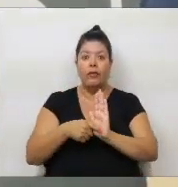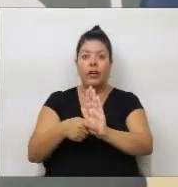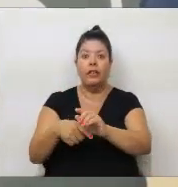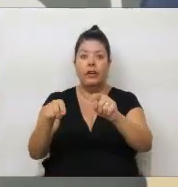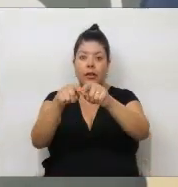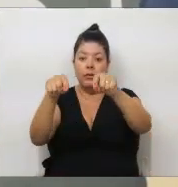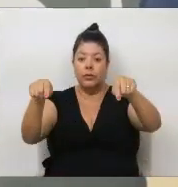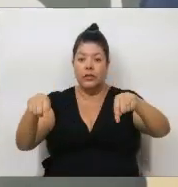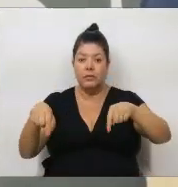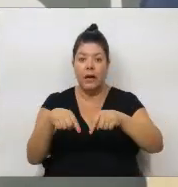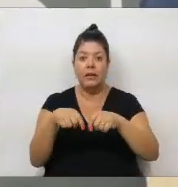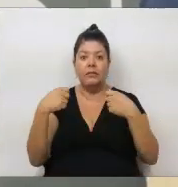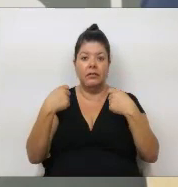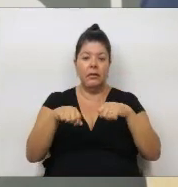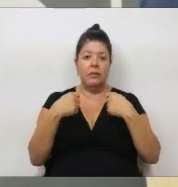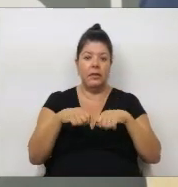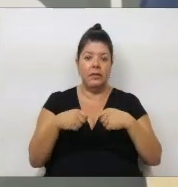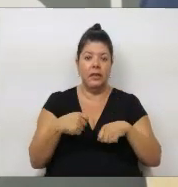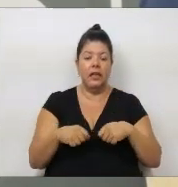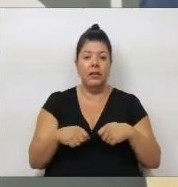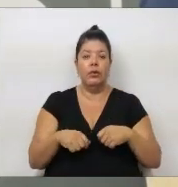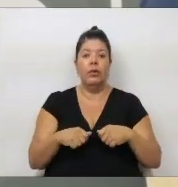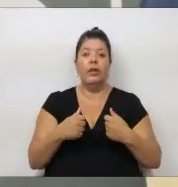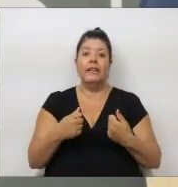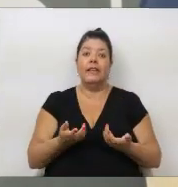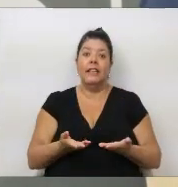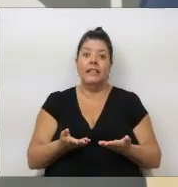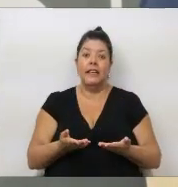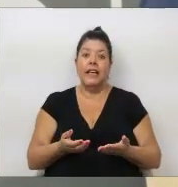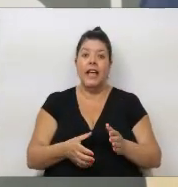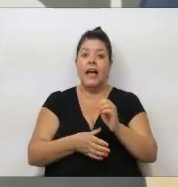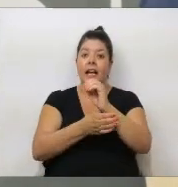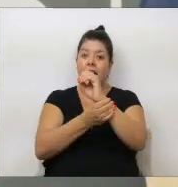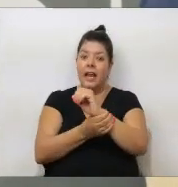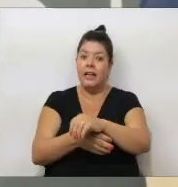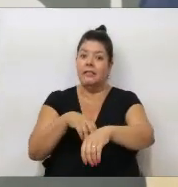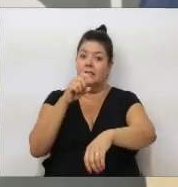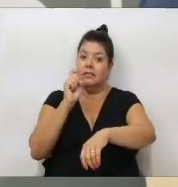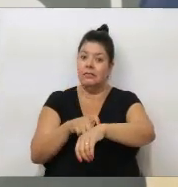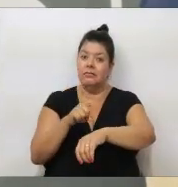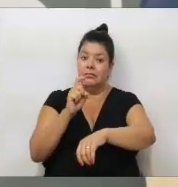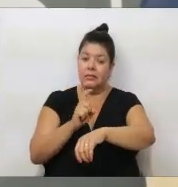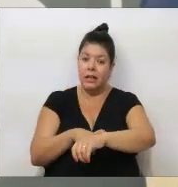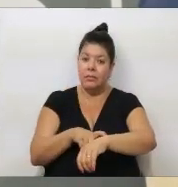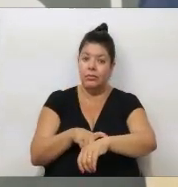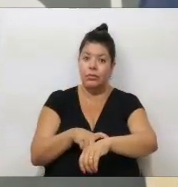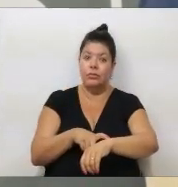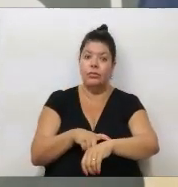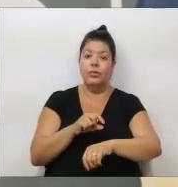ofertando aquilo que for necessário, desde que garanta um tempo